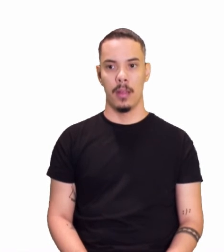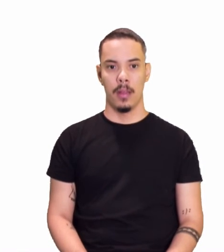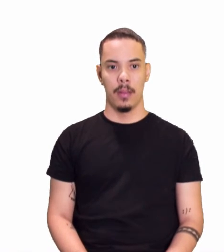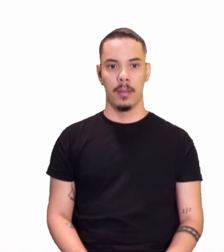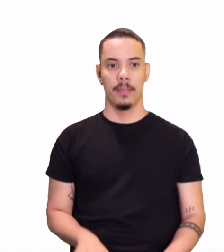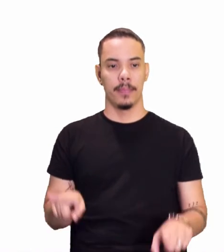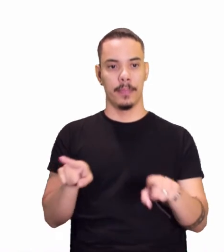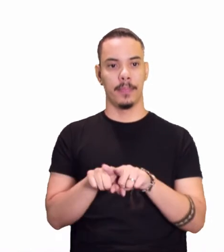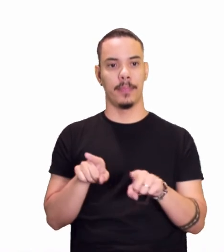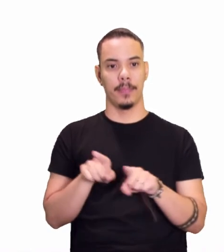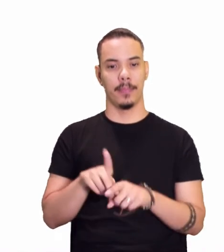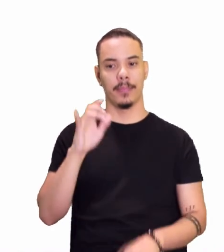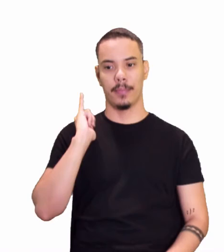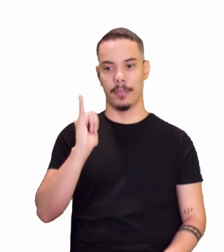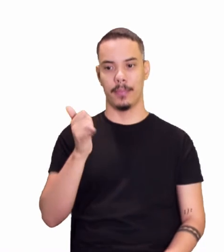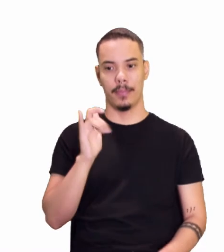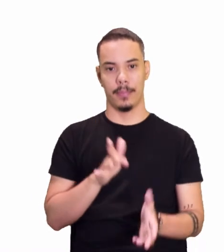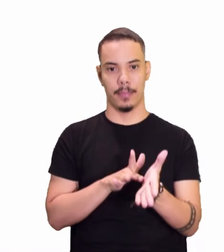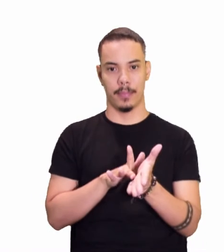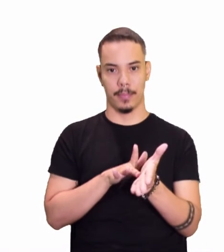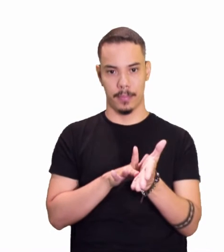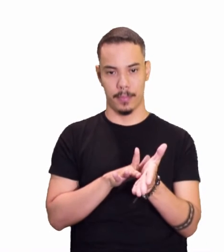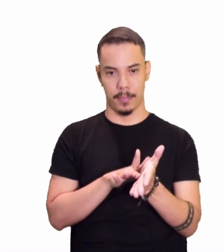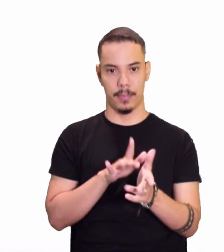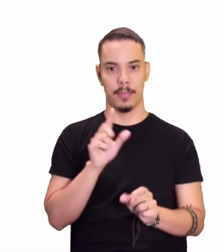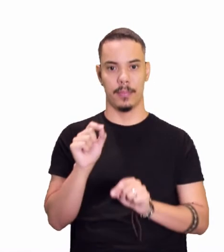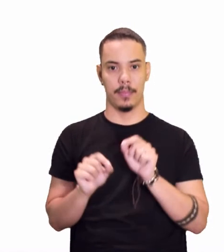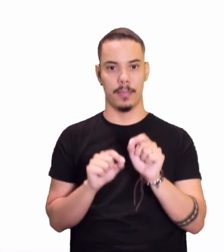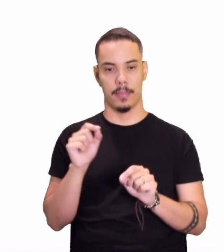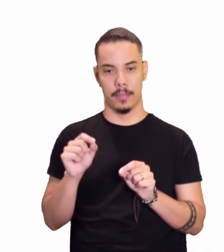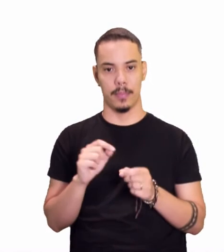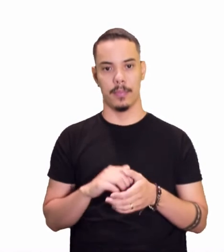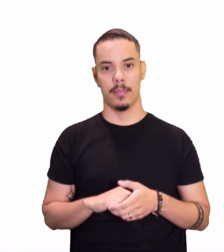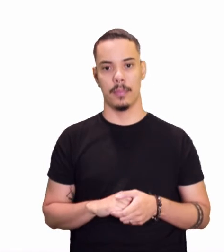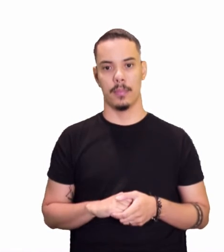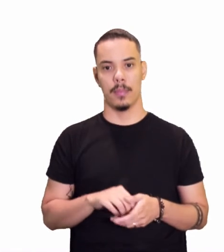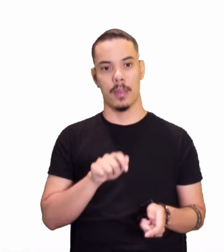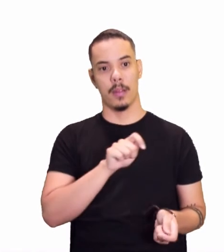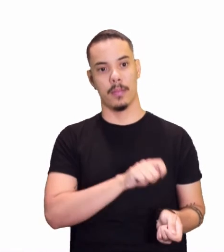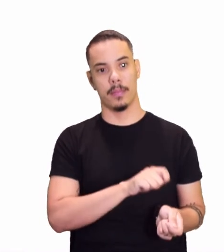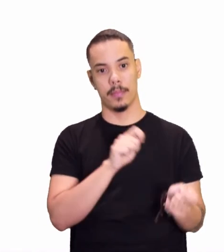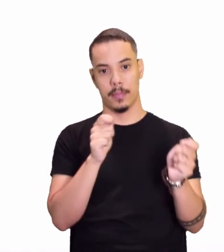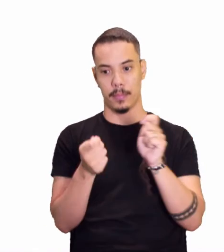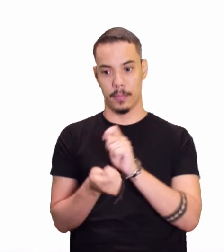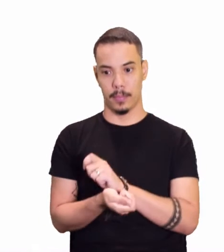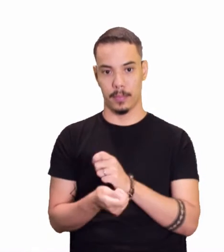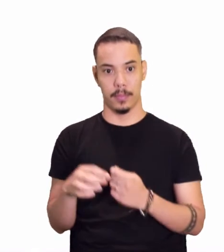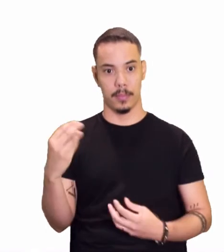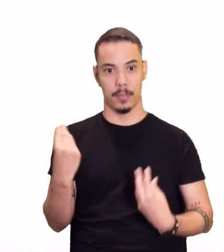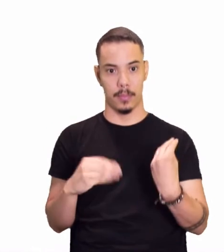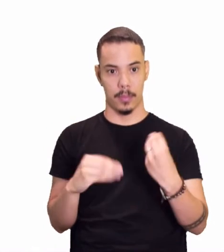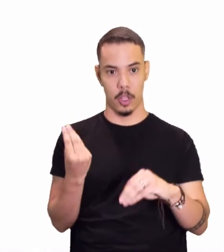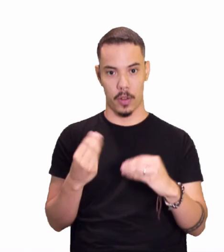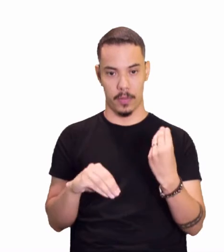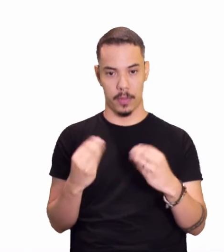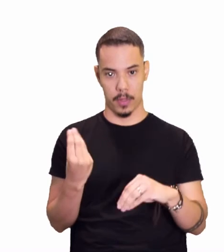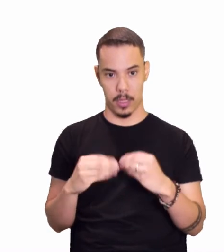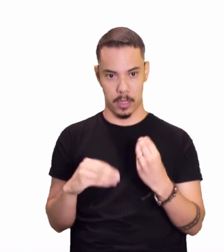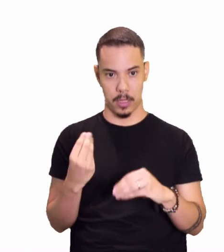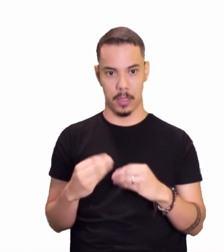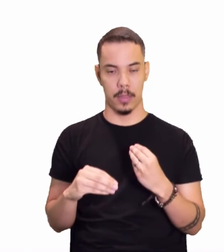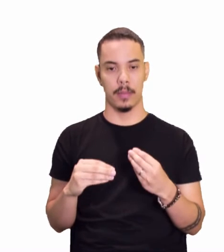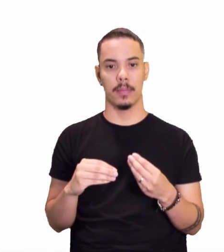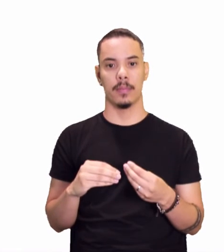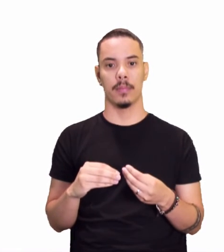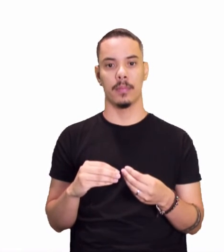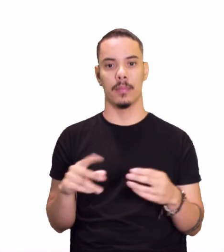crônica ficcional. Essa crônica ficcional, a adaptação, né, das novelas de